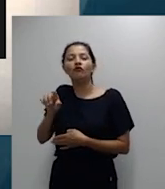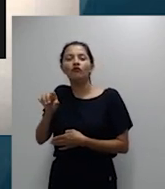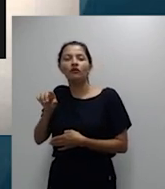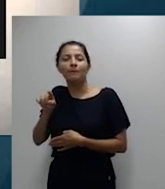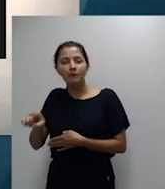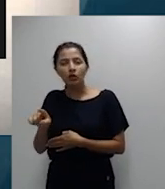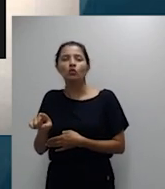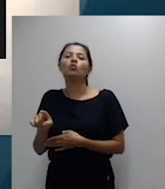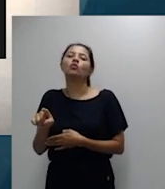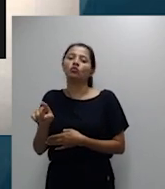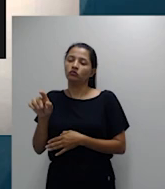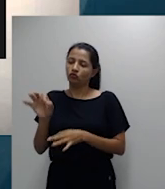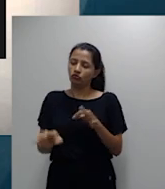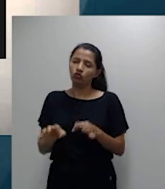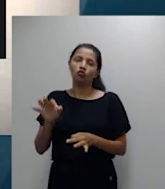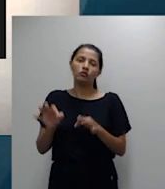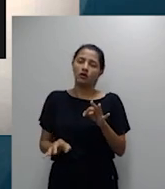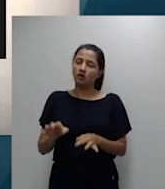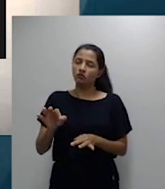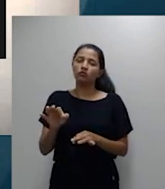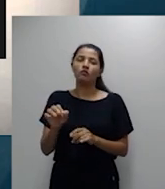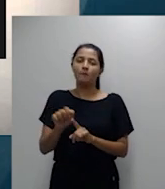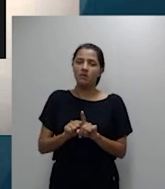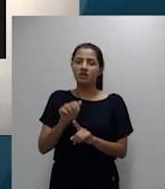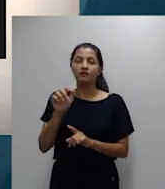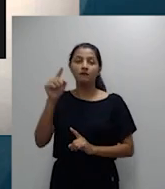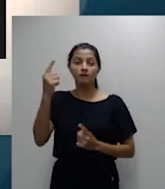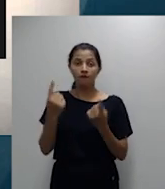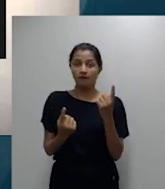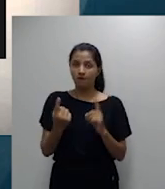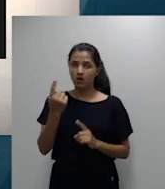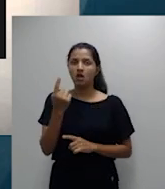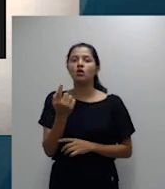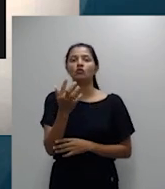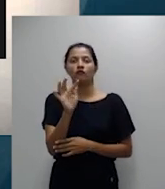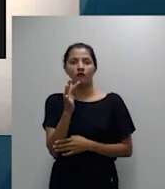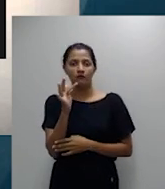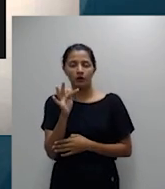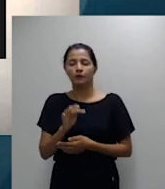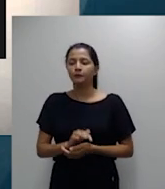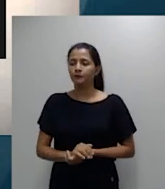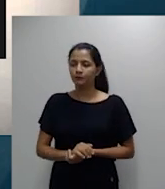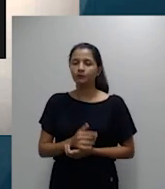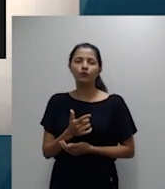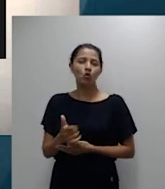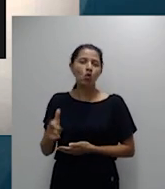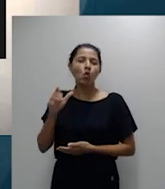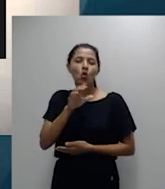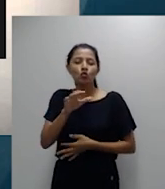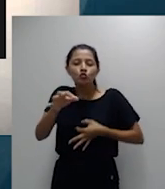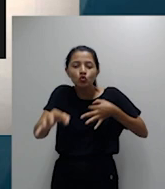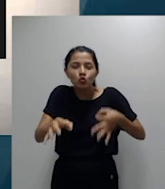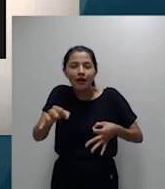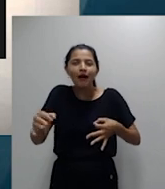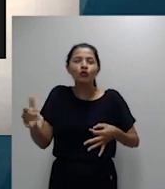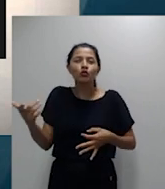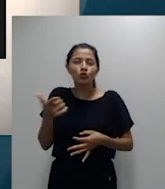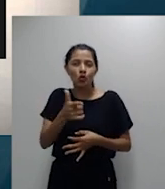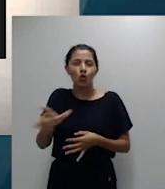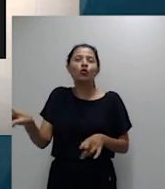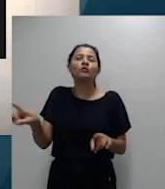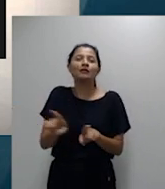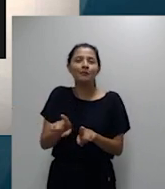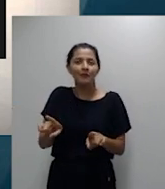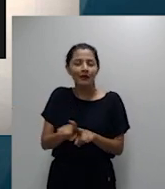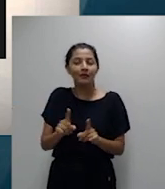lugar em fevereiro de 2018 e para os animais em recente julgado de Idêntica controvérsia a